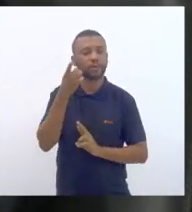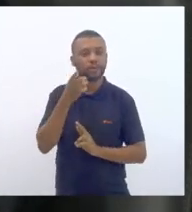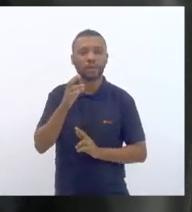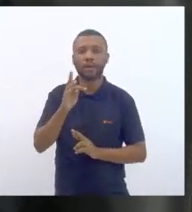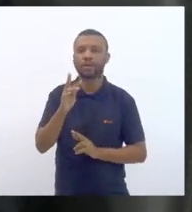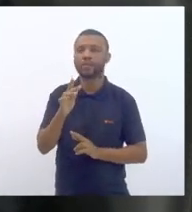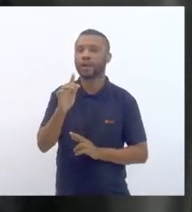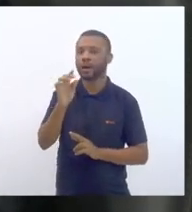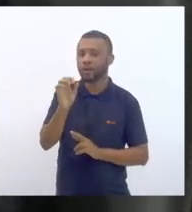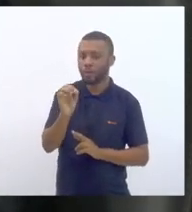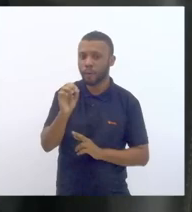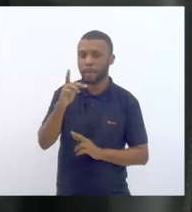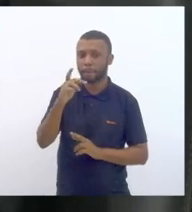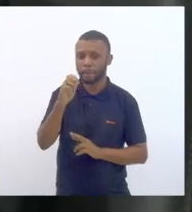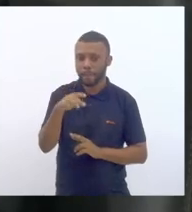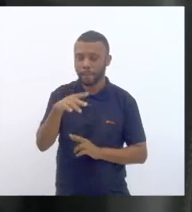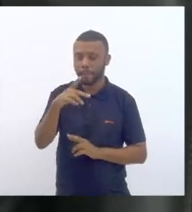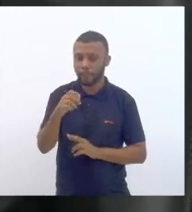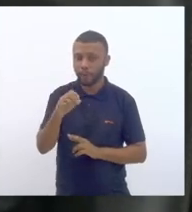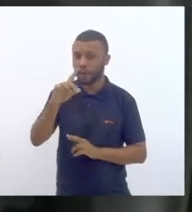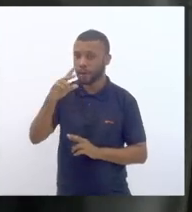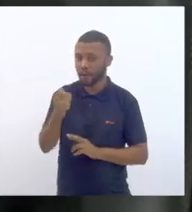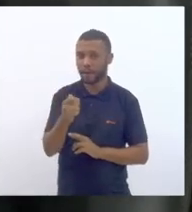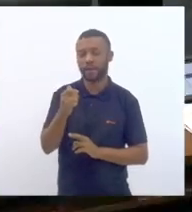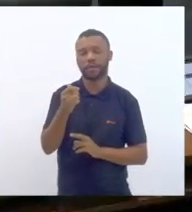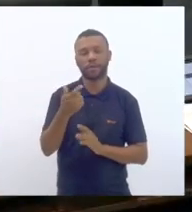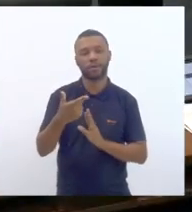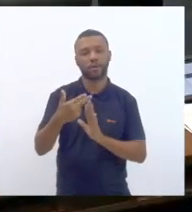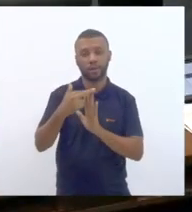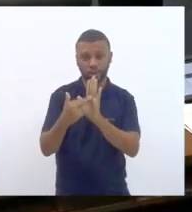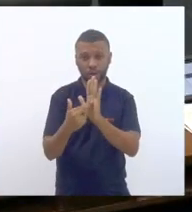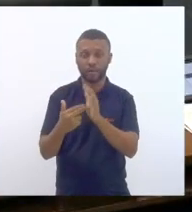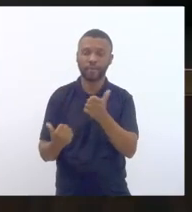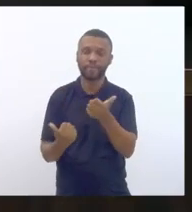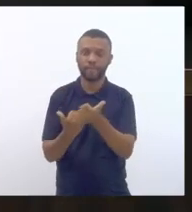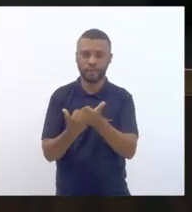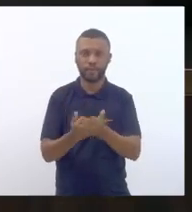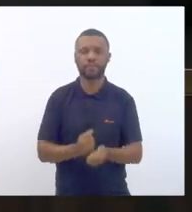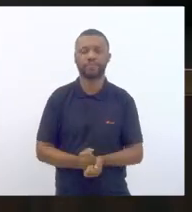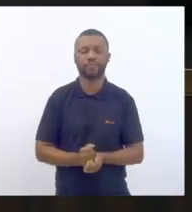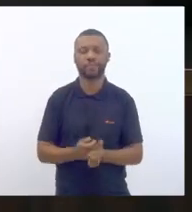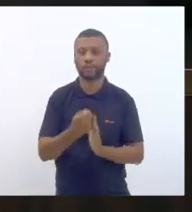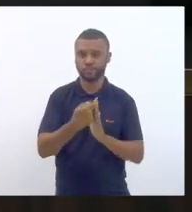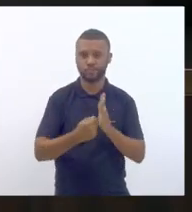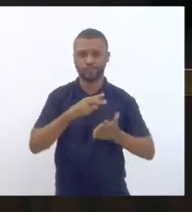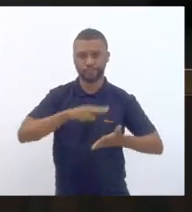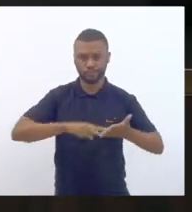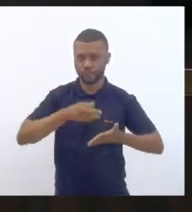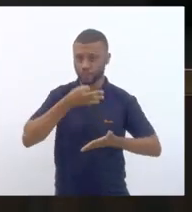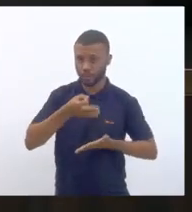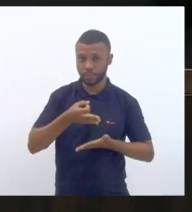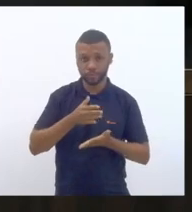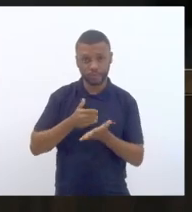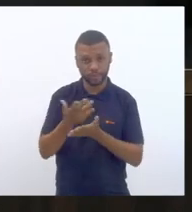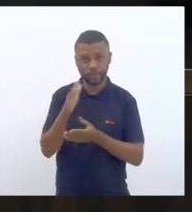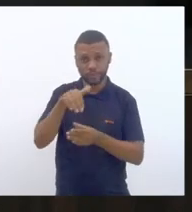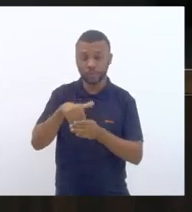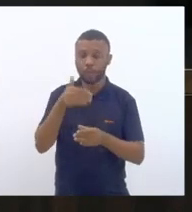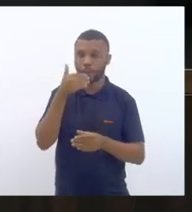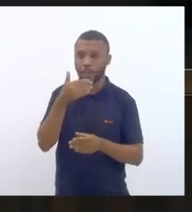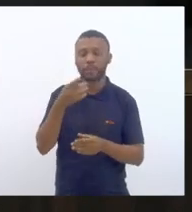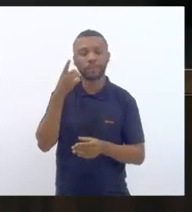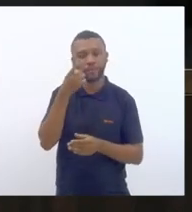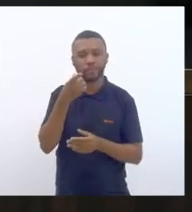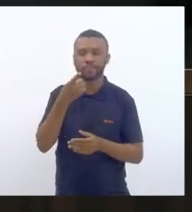Pampolha. Relatório favorável. Lida a mensagem parecida, dando início à votação da matéria, solicito ao